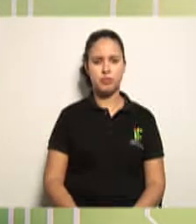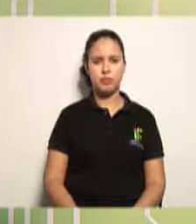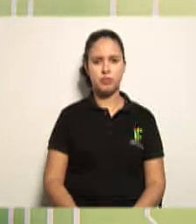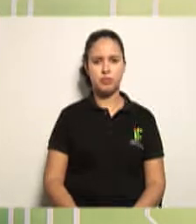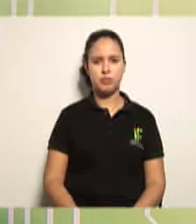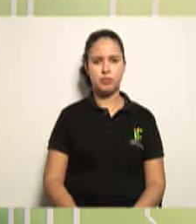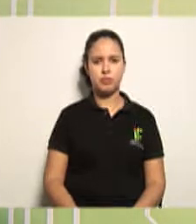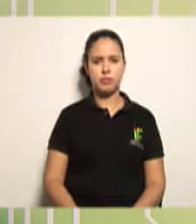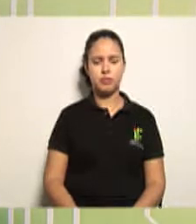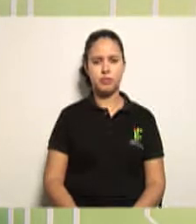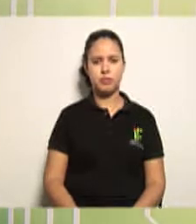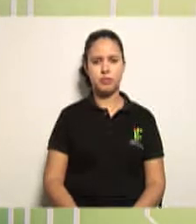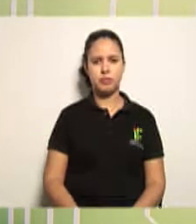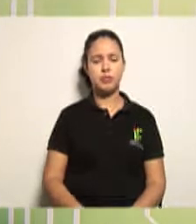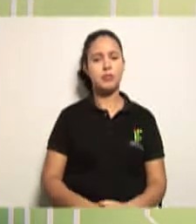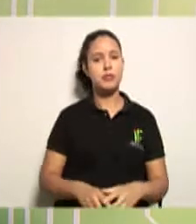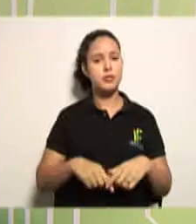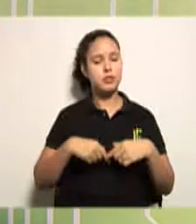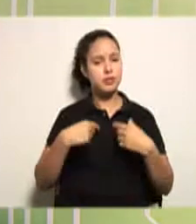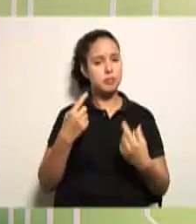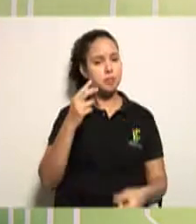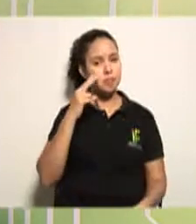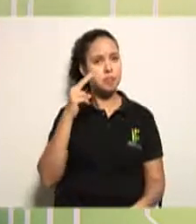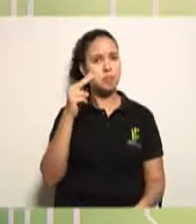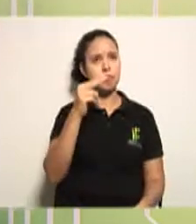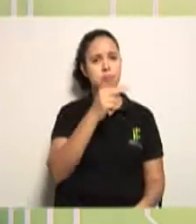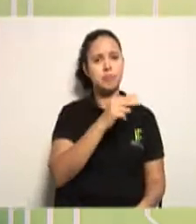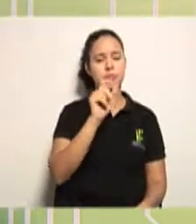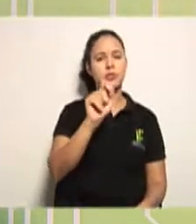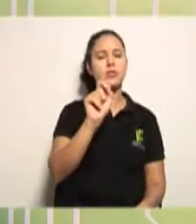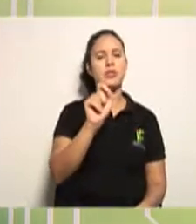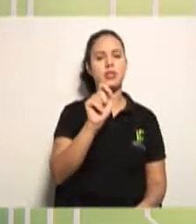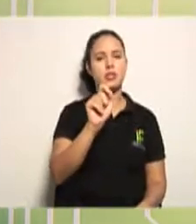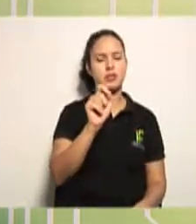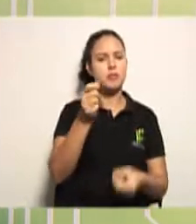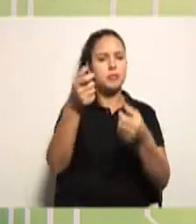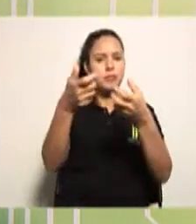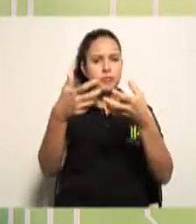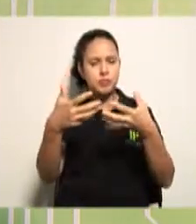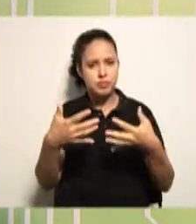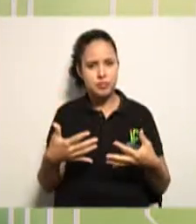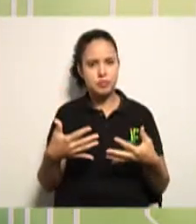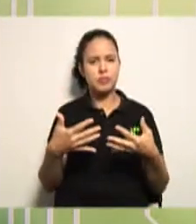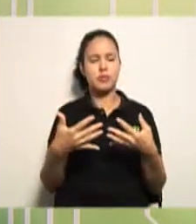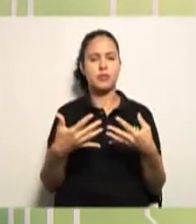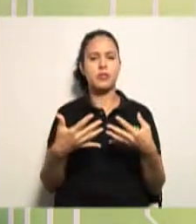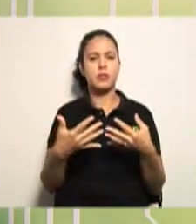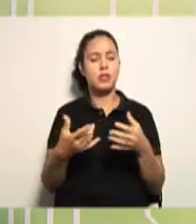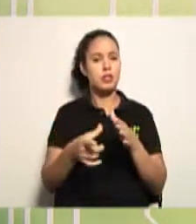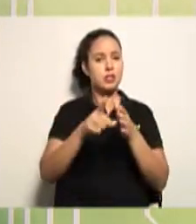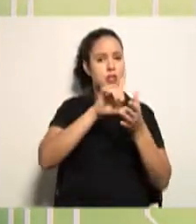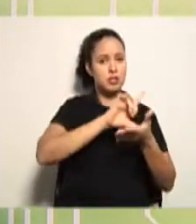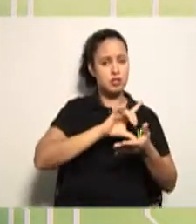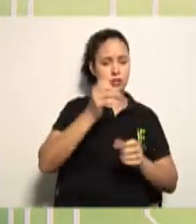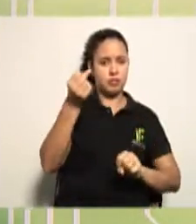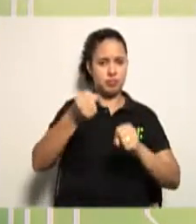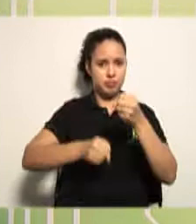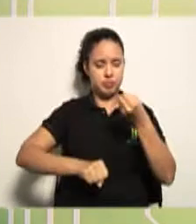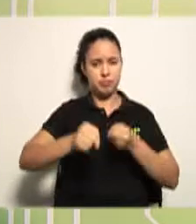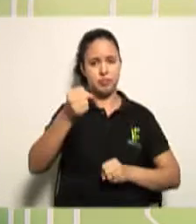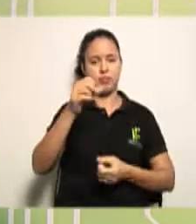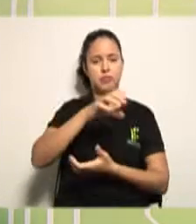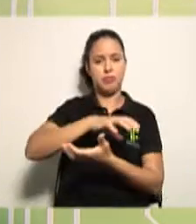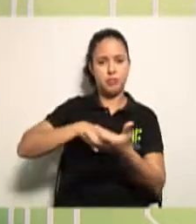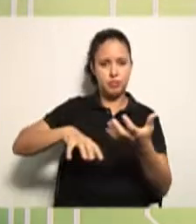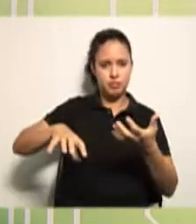Então nós podemos verificar através desse videozinho aí que explica a questão antes da Revolução, da